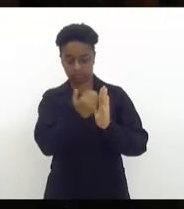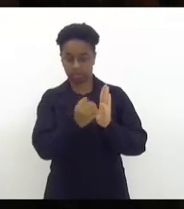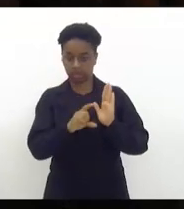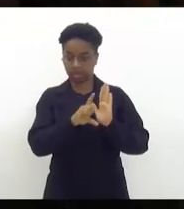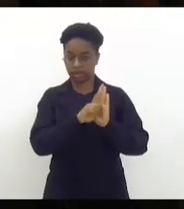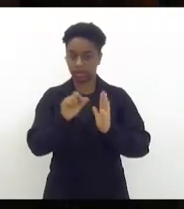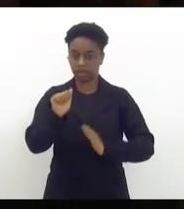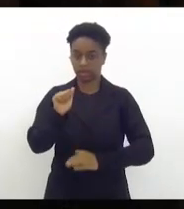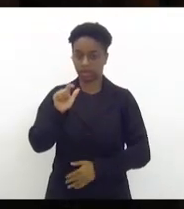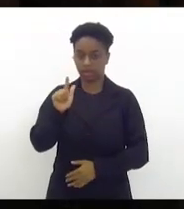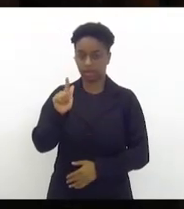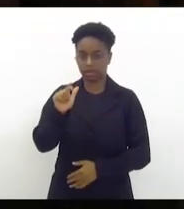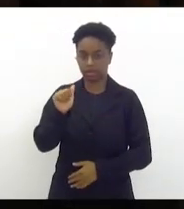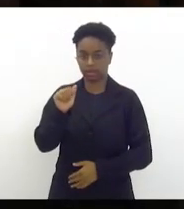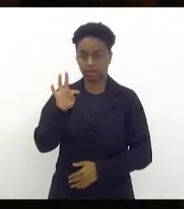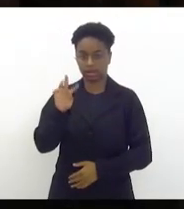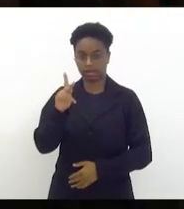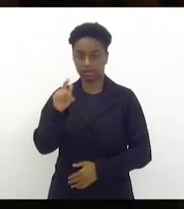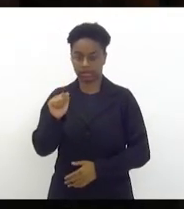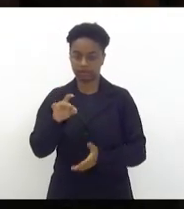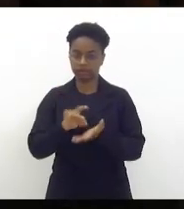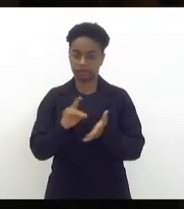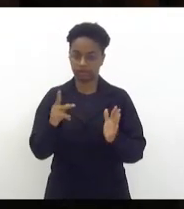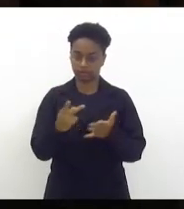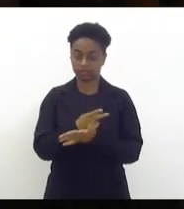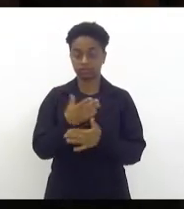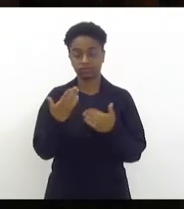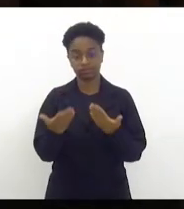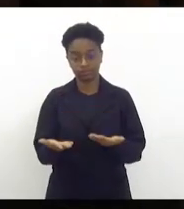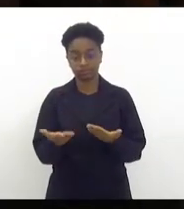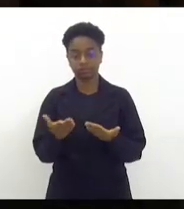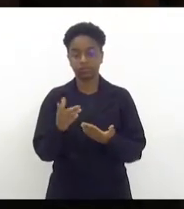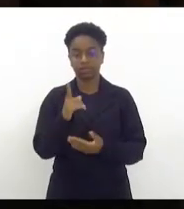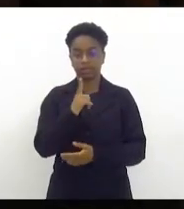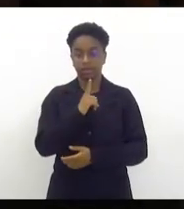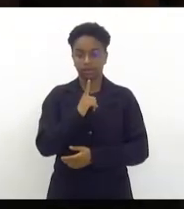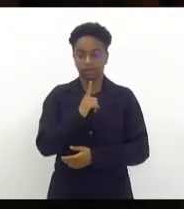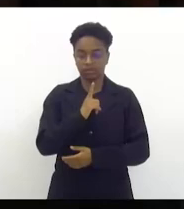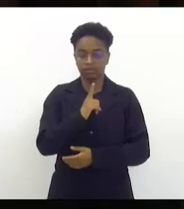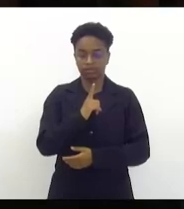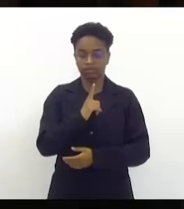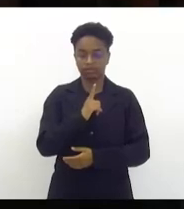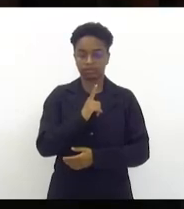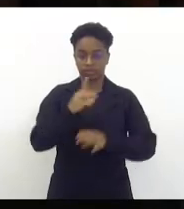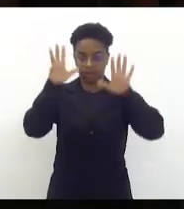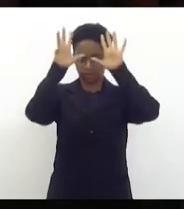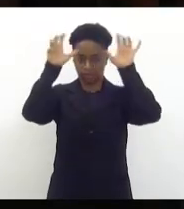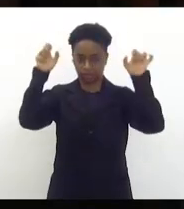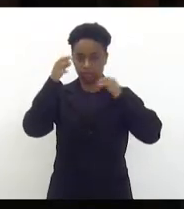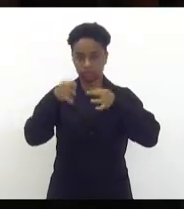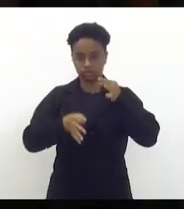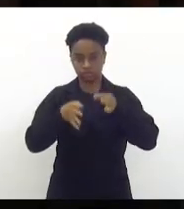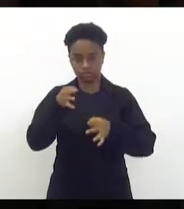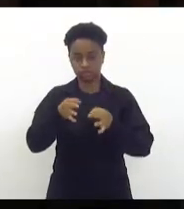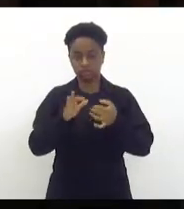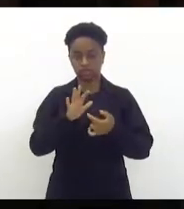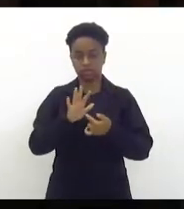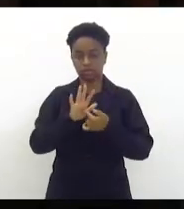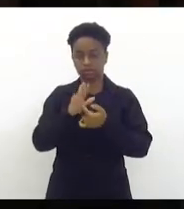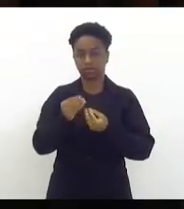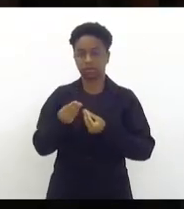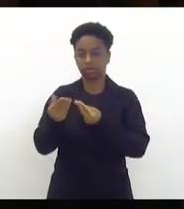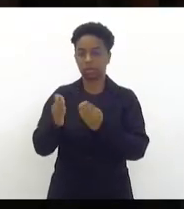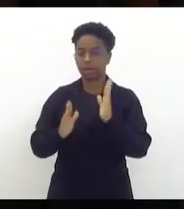pudesse ser executada de maneira concreta. Então, a gente teve o Tribunal de Justiça dando 60